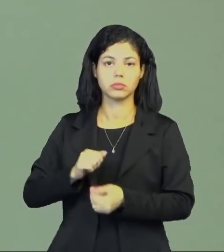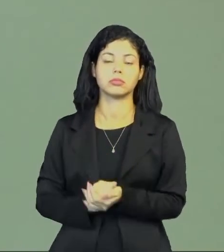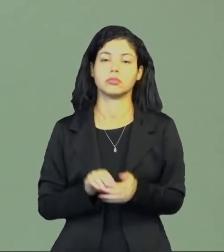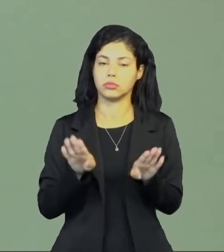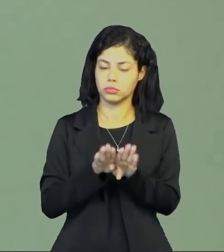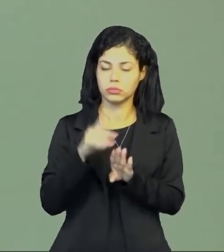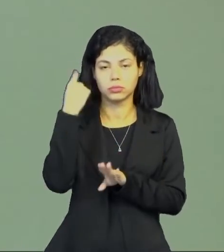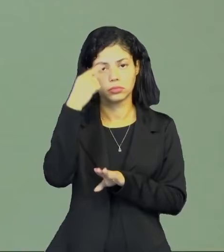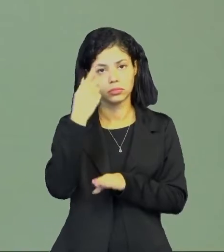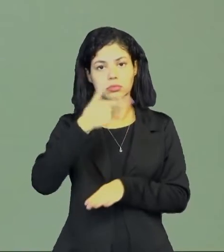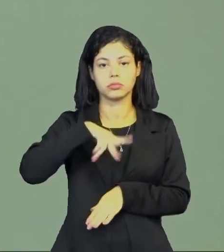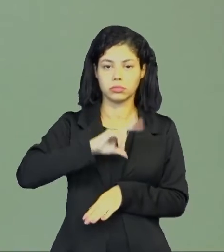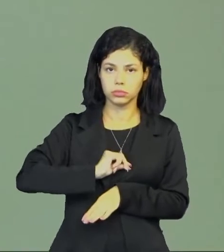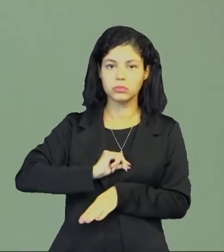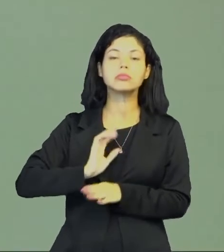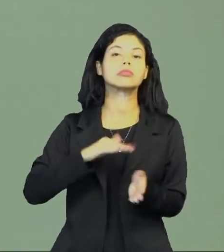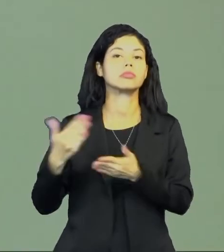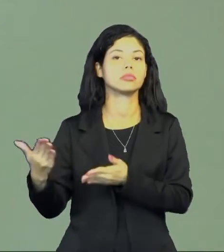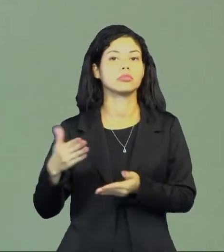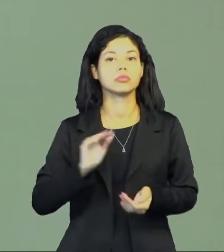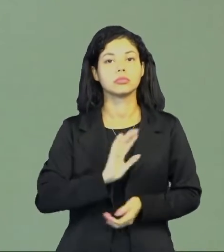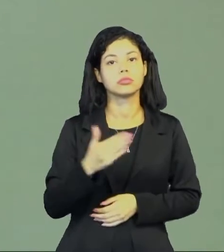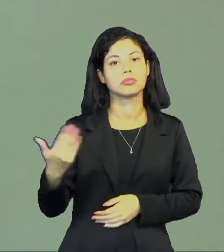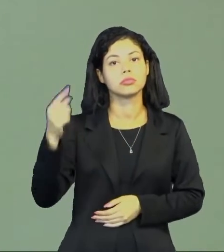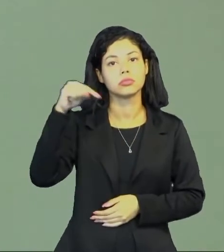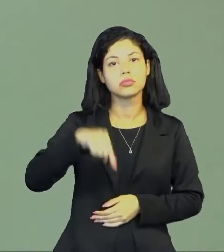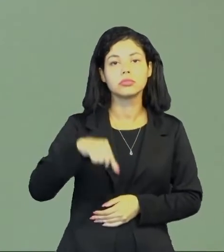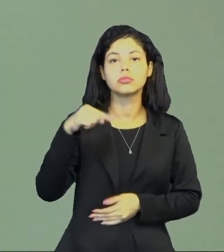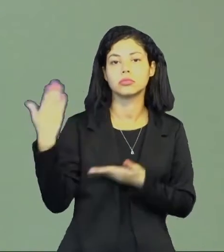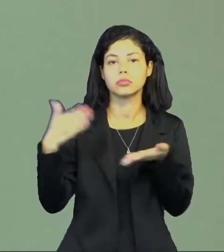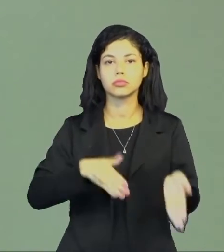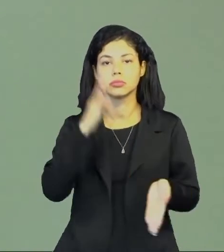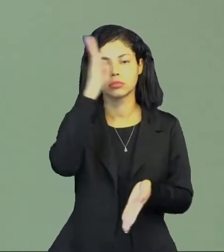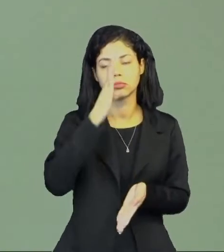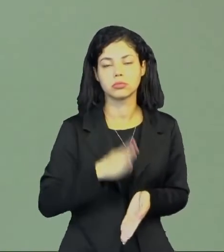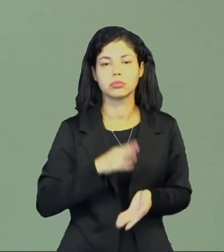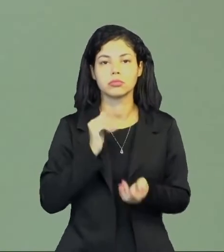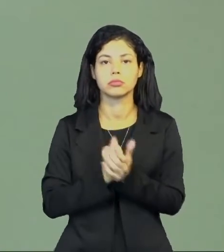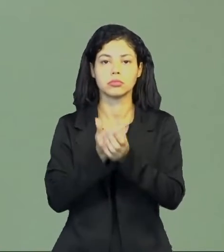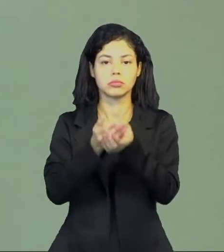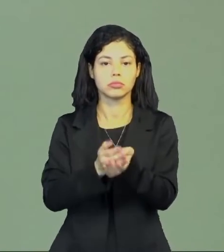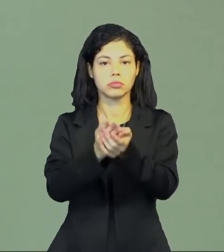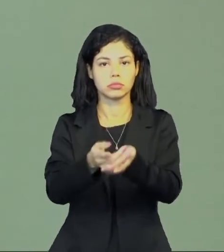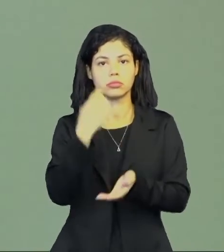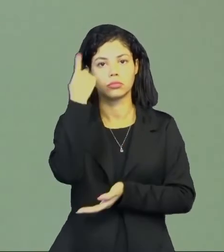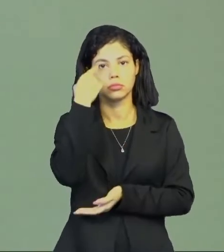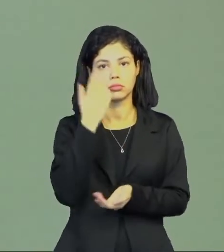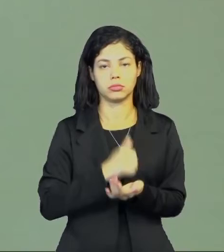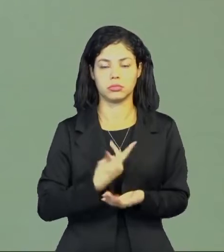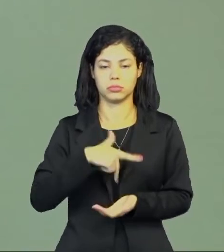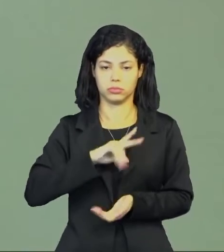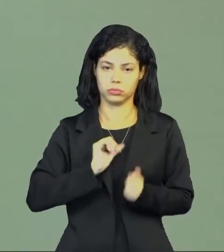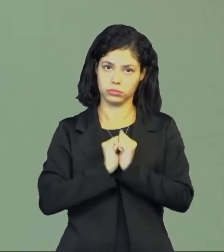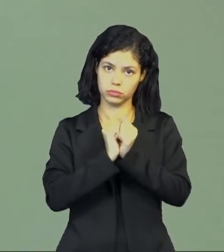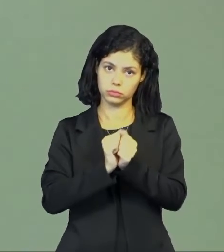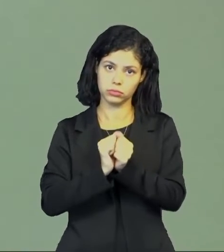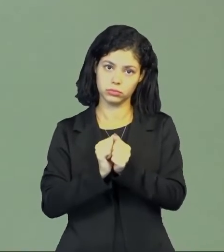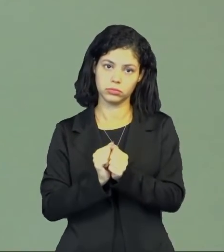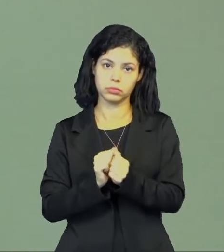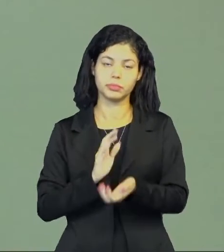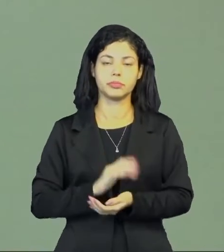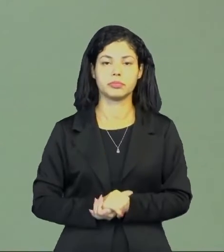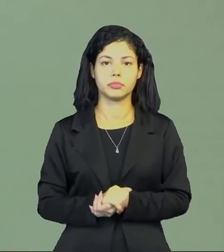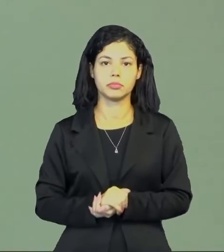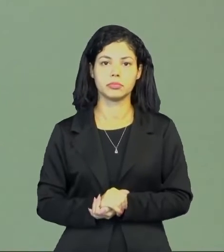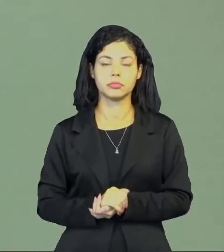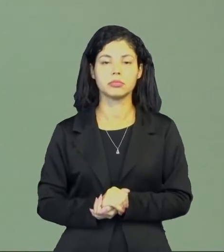saiu. Quando Portugal chegou no Brasil, né, a navegação que sai da Espanha, ela também, né, desembarcou no Peru, pelo outro lado, né,